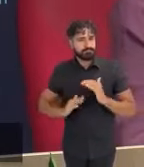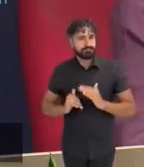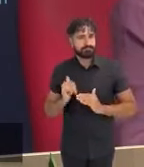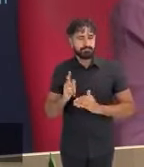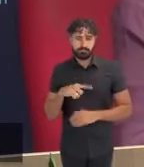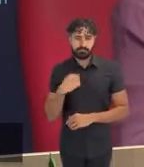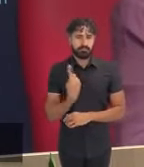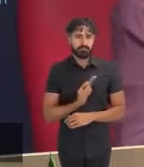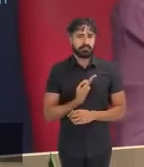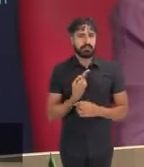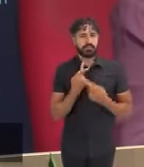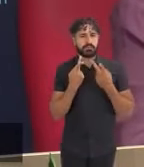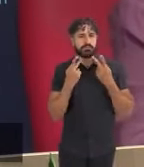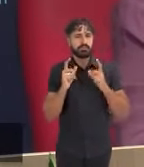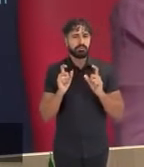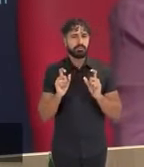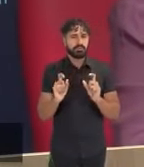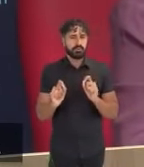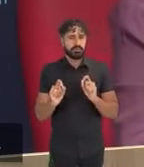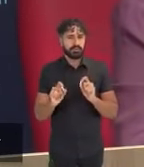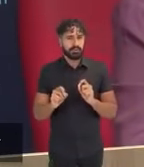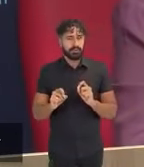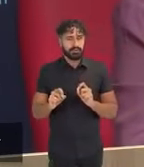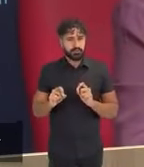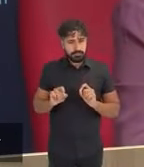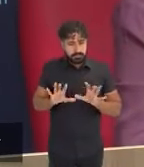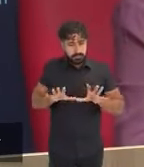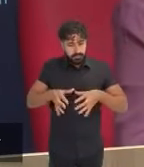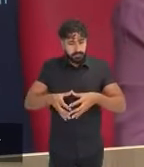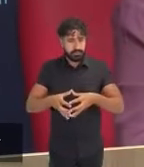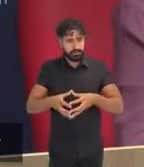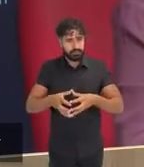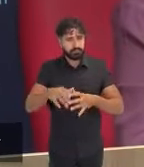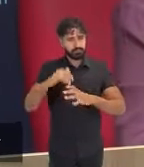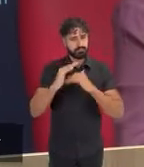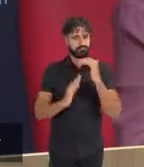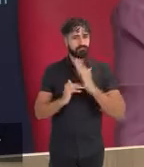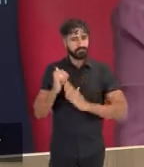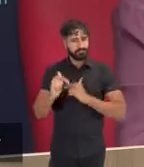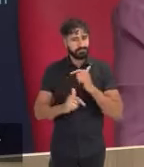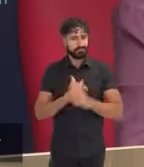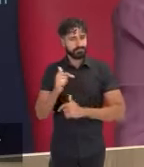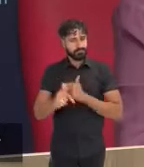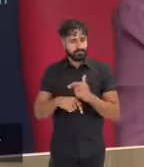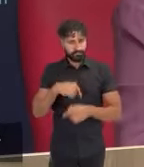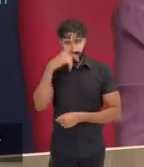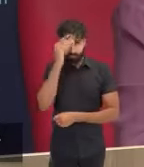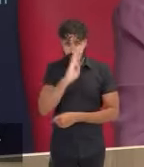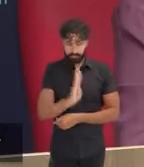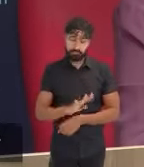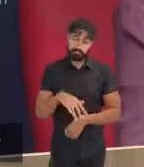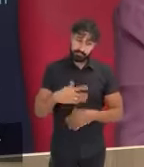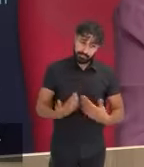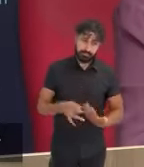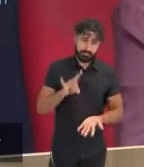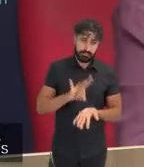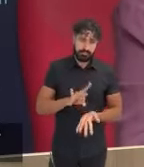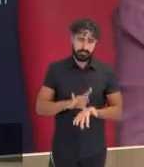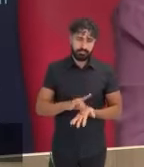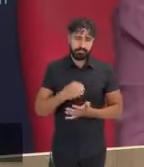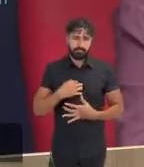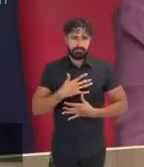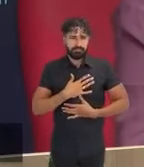estamos falando aqui de parte da força produtiva do nosso país. Então, é realmente uma grande